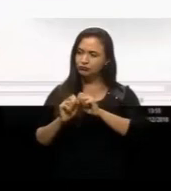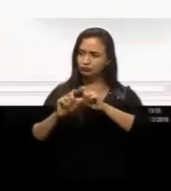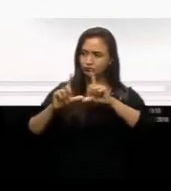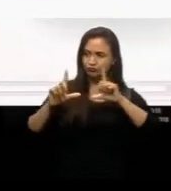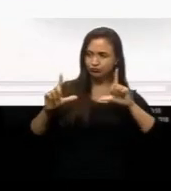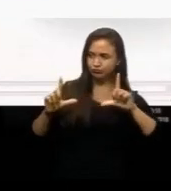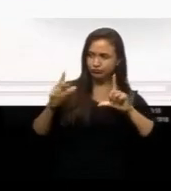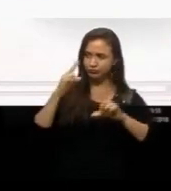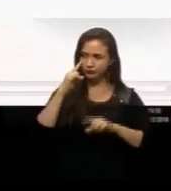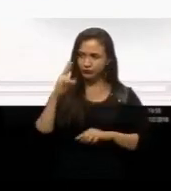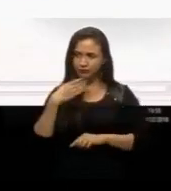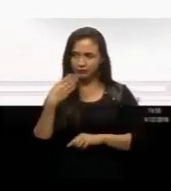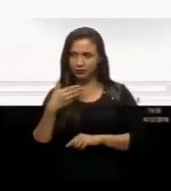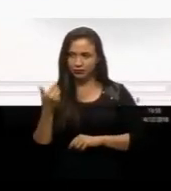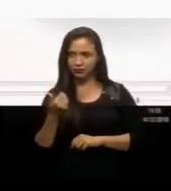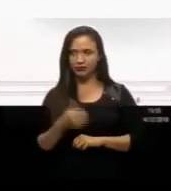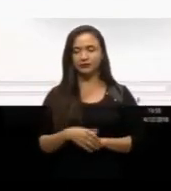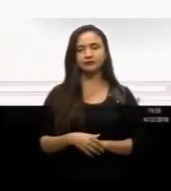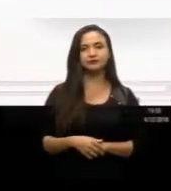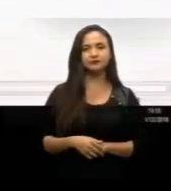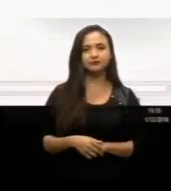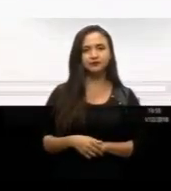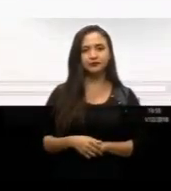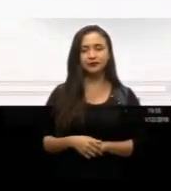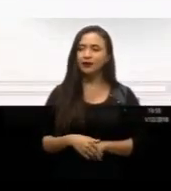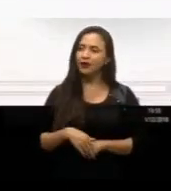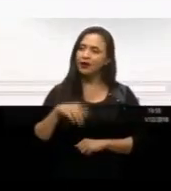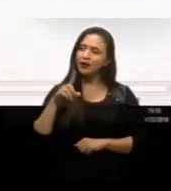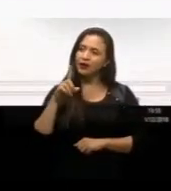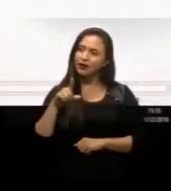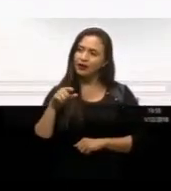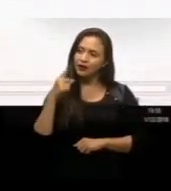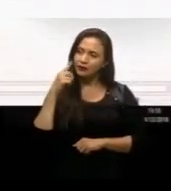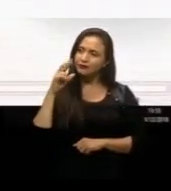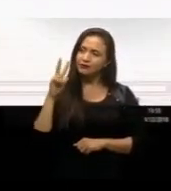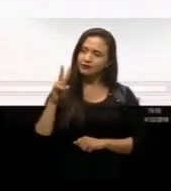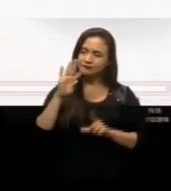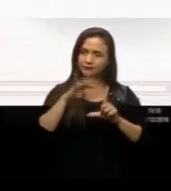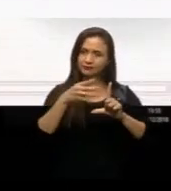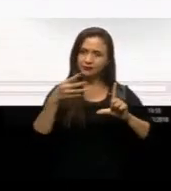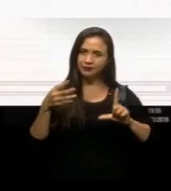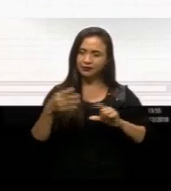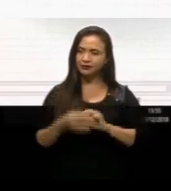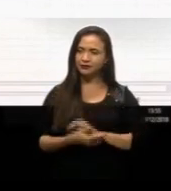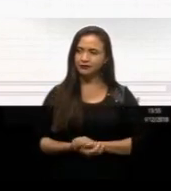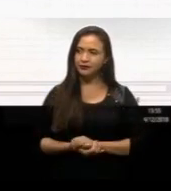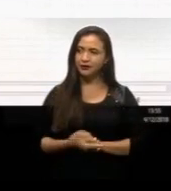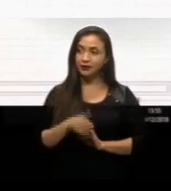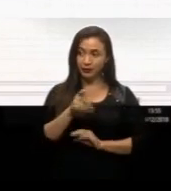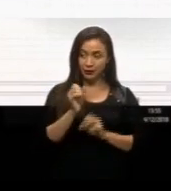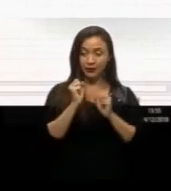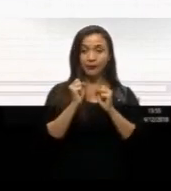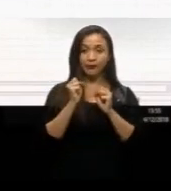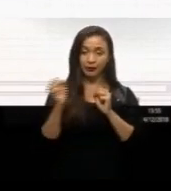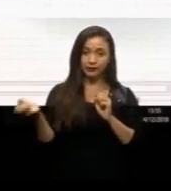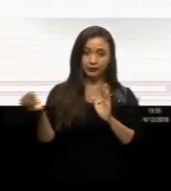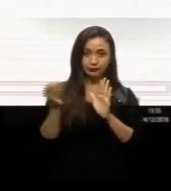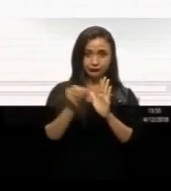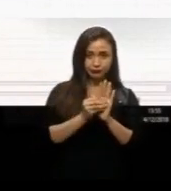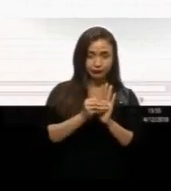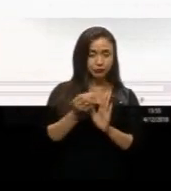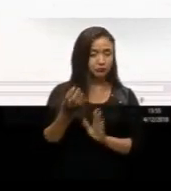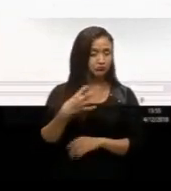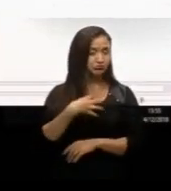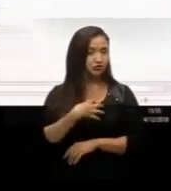aqui. Bom, então essa daqui é a carinha dela, tá? Você pode montar a sua, pode fazer do jeito